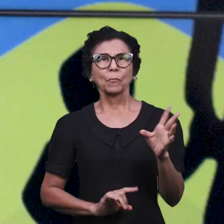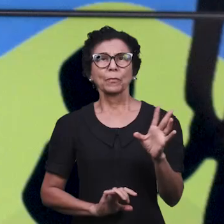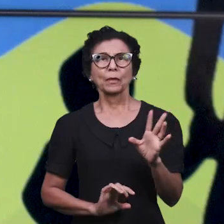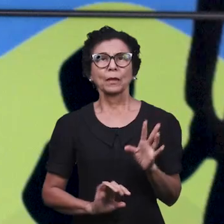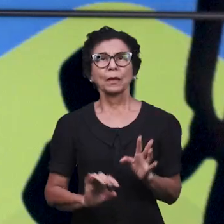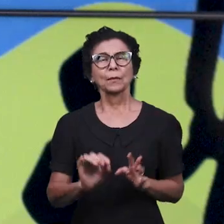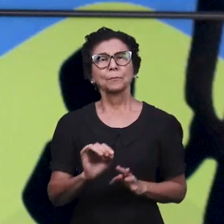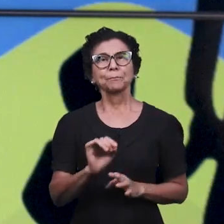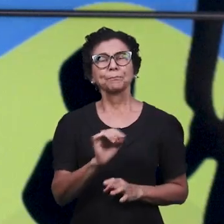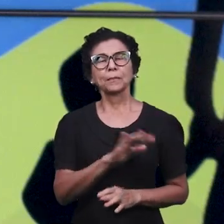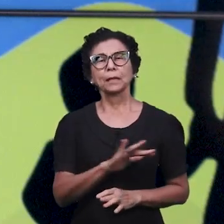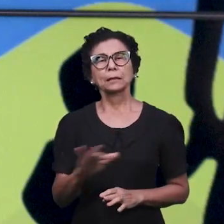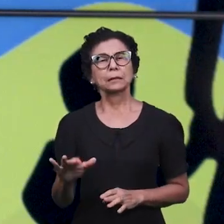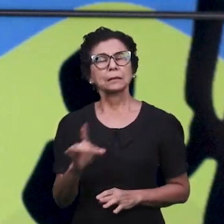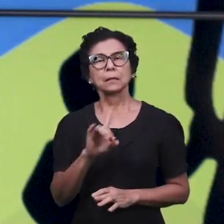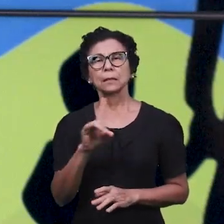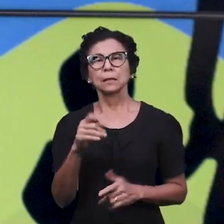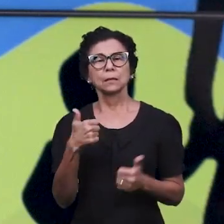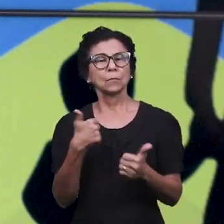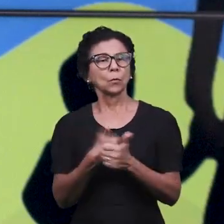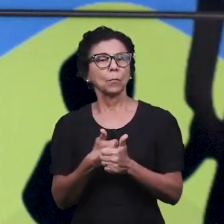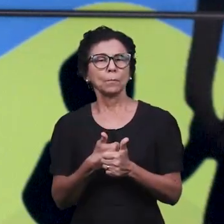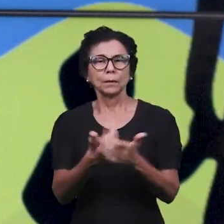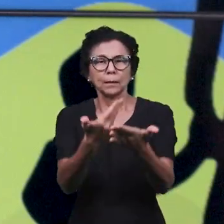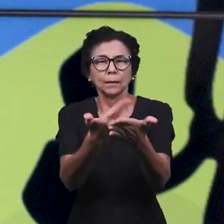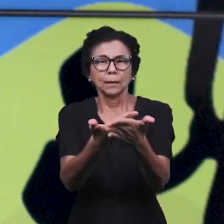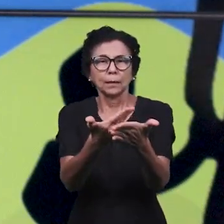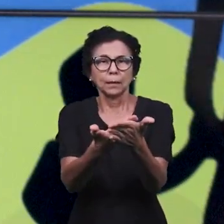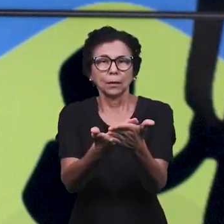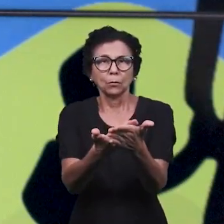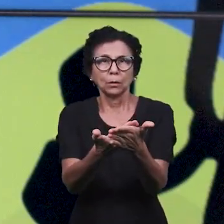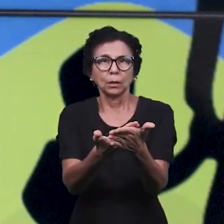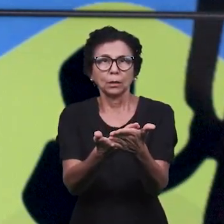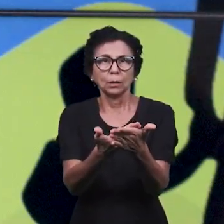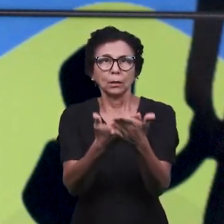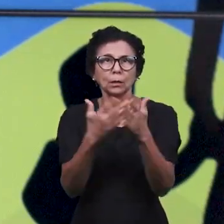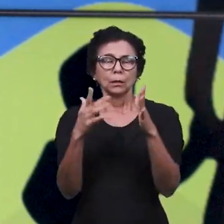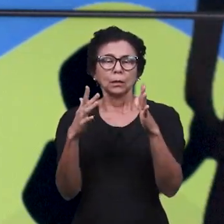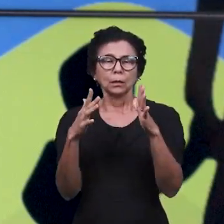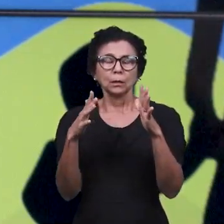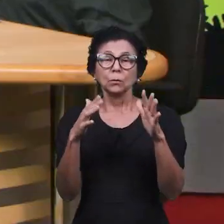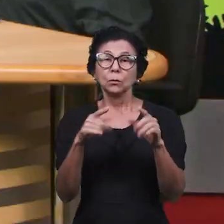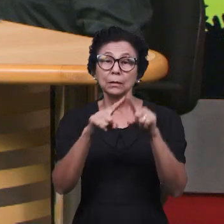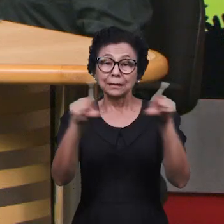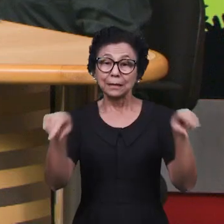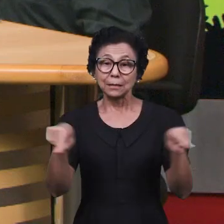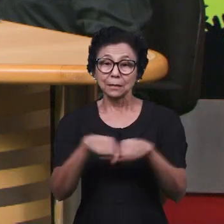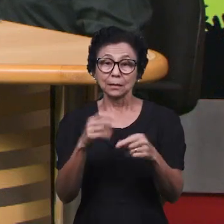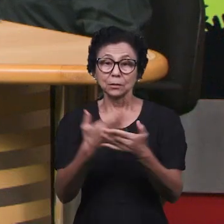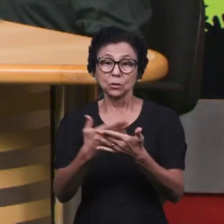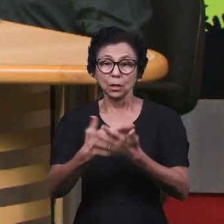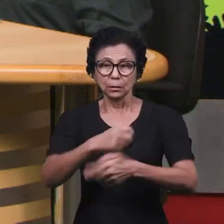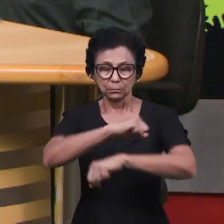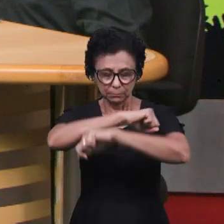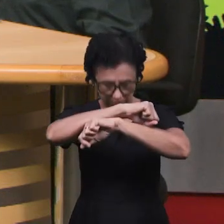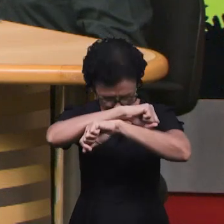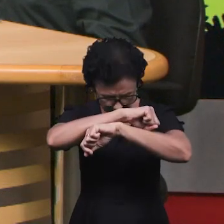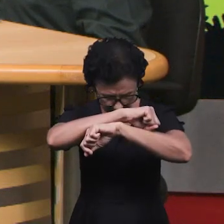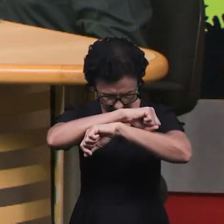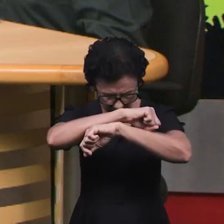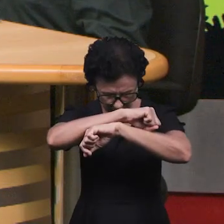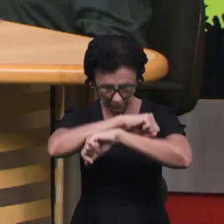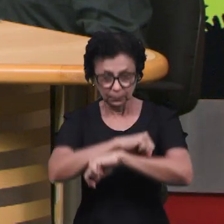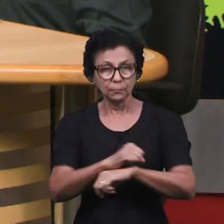planejamento. Aquela criança que não consegue acompanhar a sala, dorme. As crianças dormem, gente, na sala de aula. Elas abaixam a